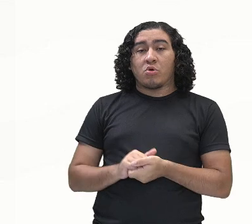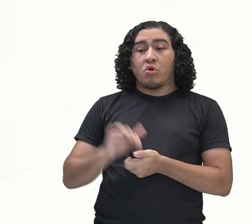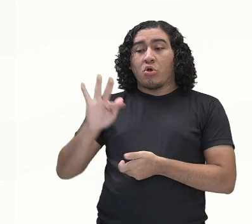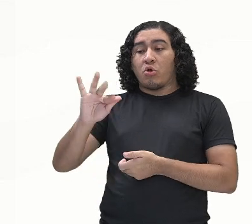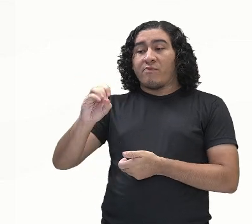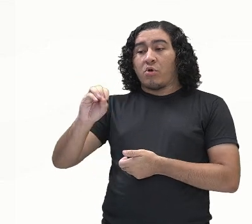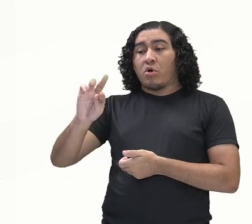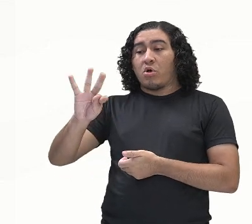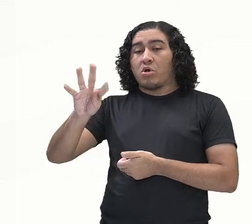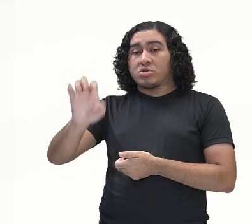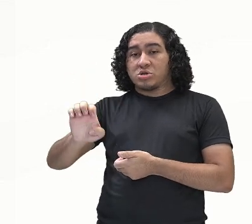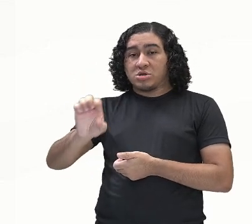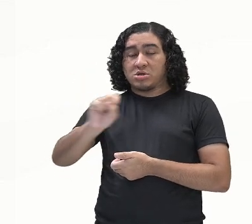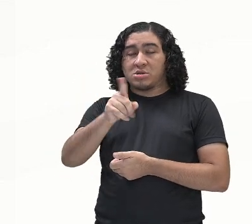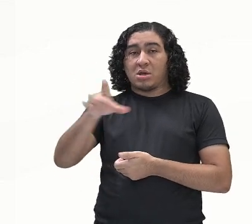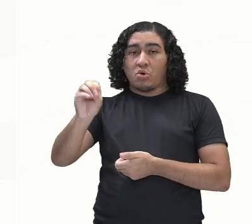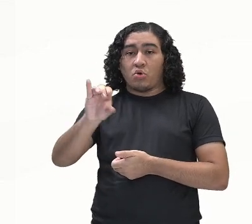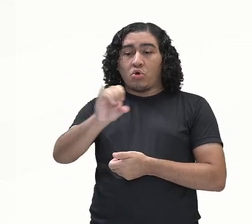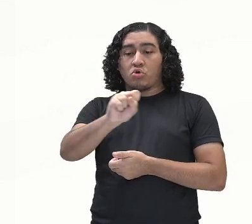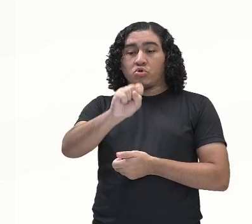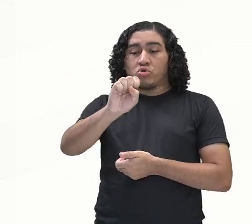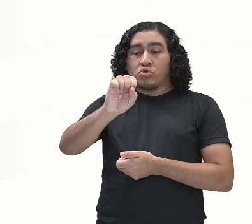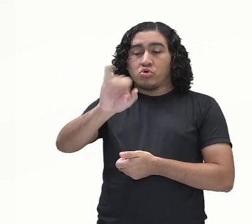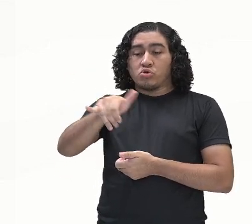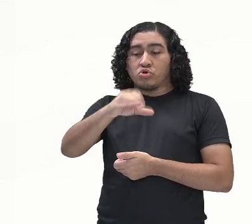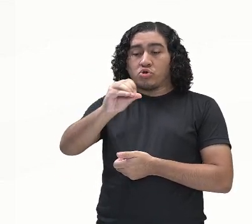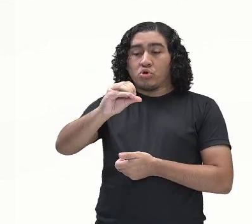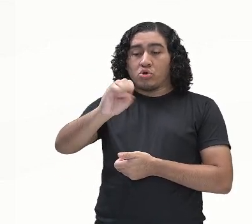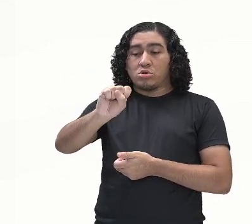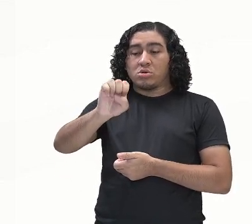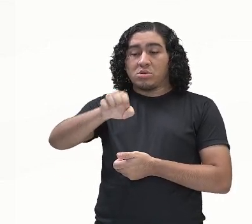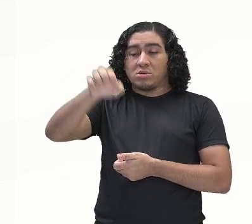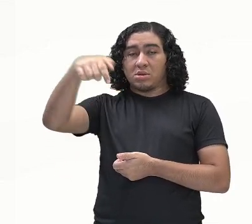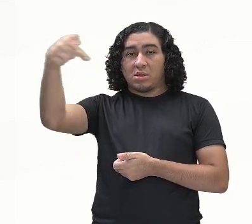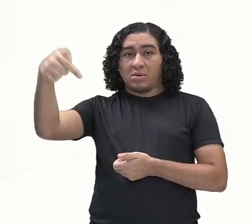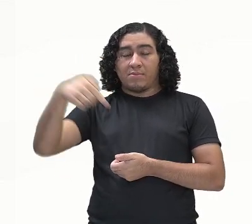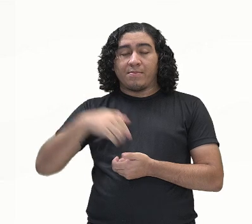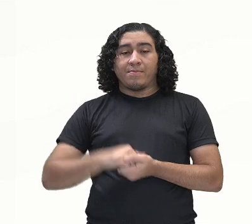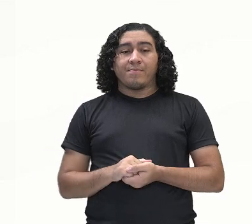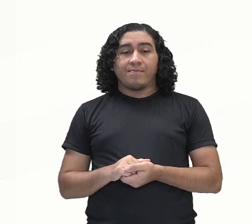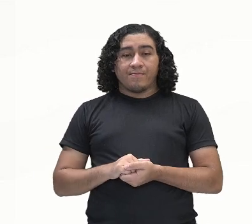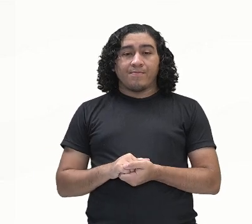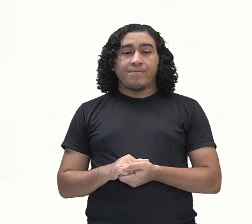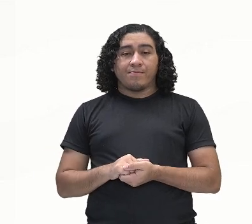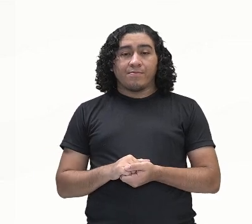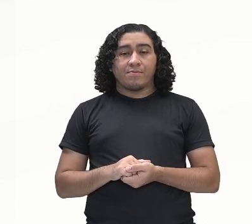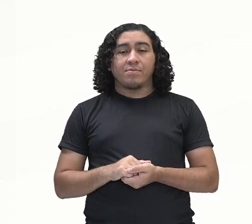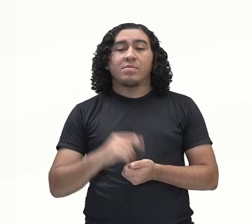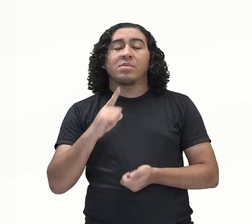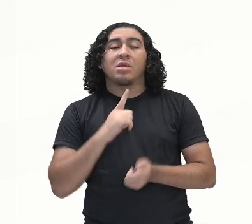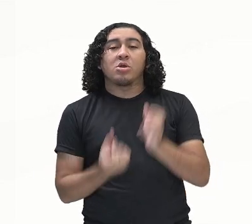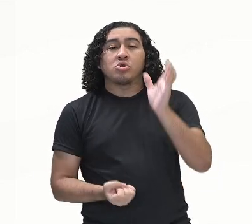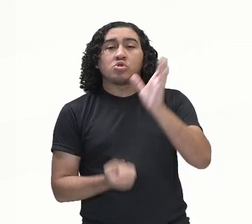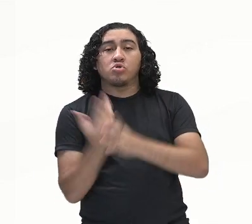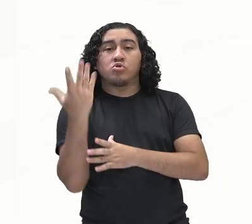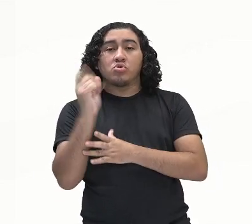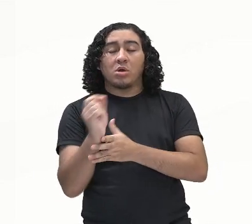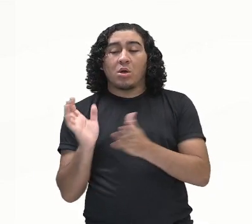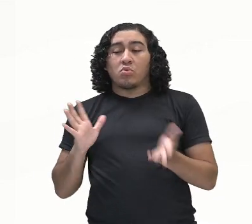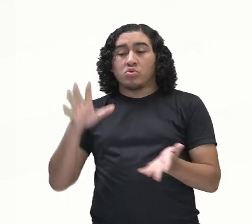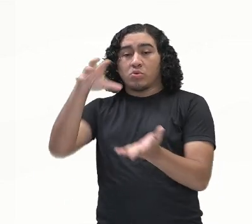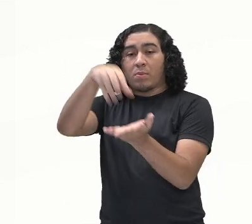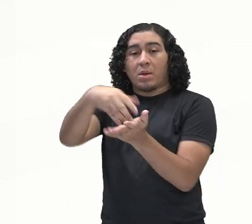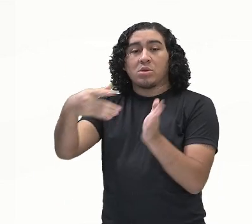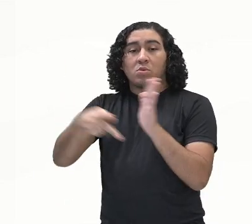observa aí os carmelitas, onde eles vão criar a aldeia missionária de Manaus, ou como também